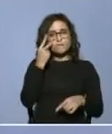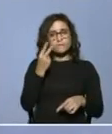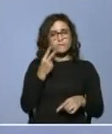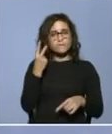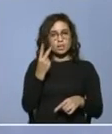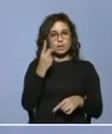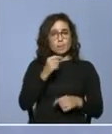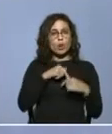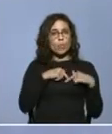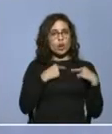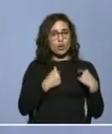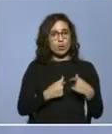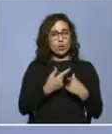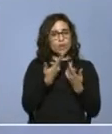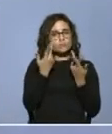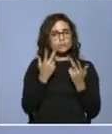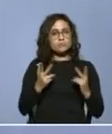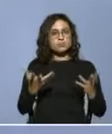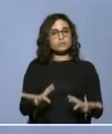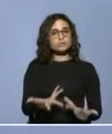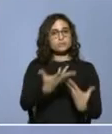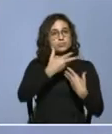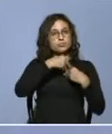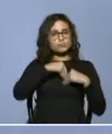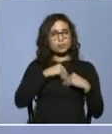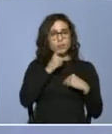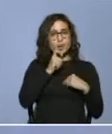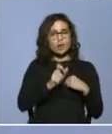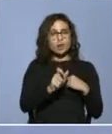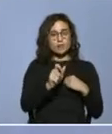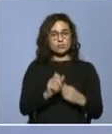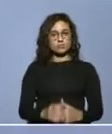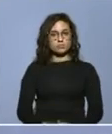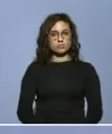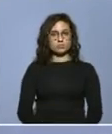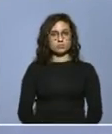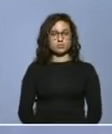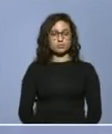um coração disponível para acolher a palavra feita carne.